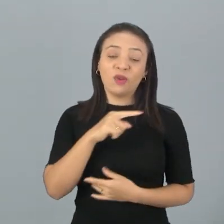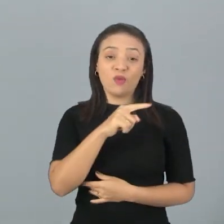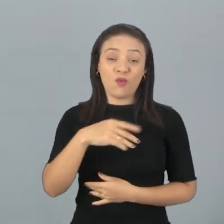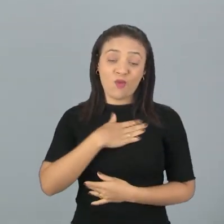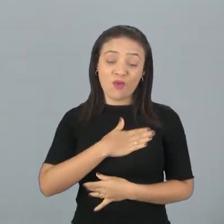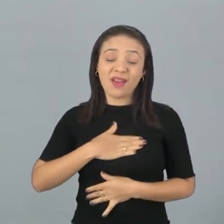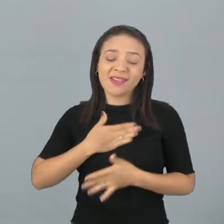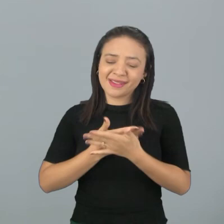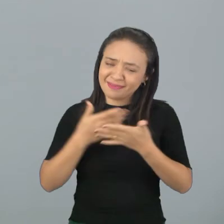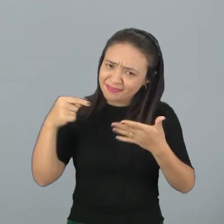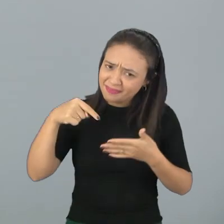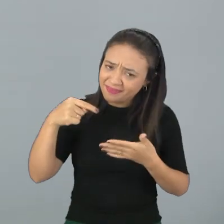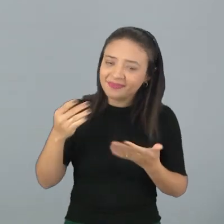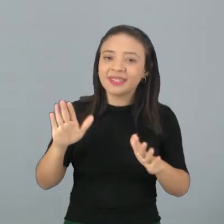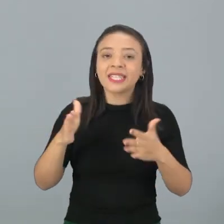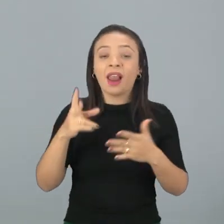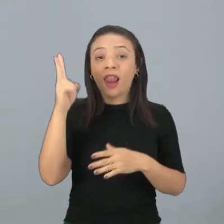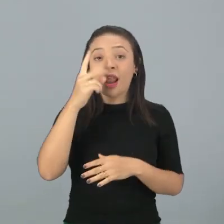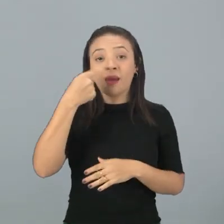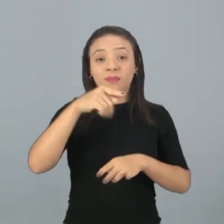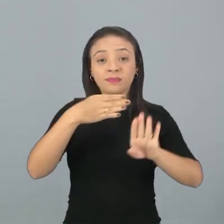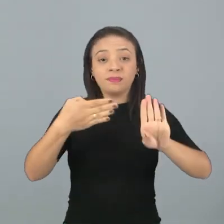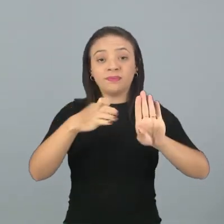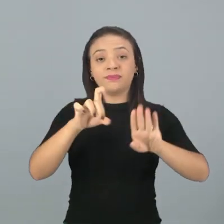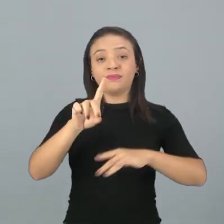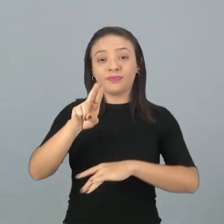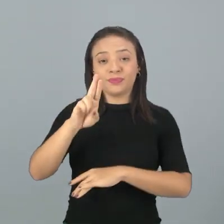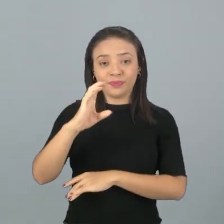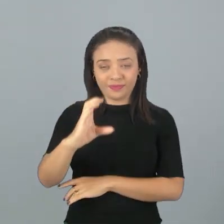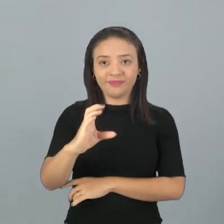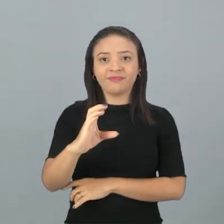tenham gostado da aula de hoje. Não esqueçam de acessar a